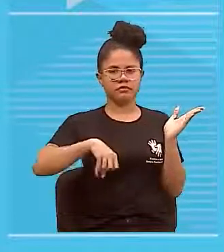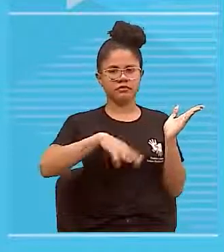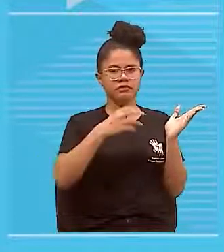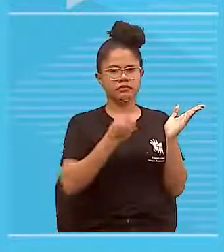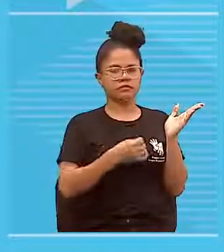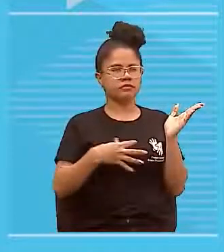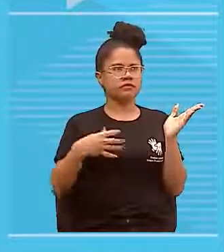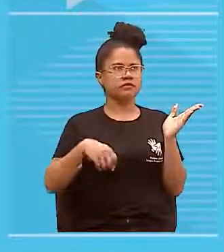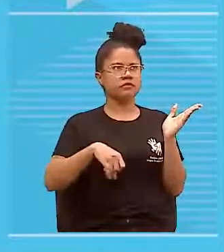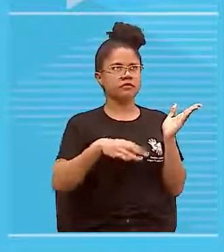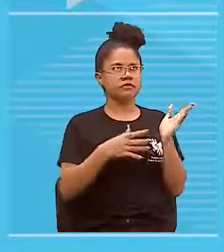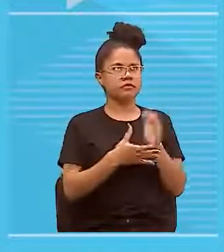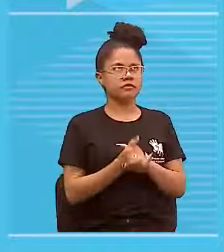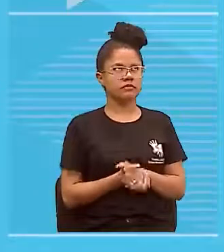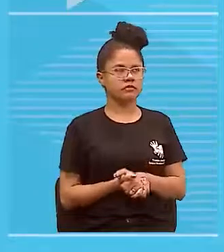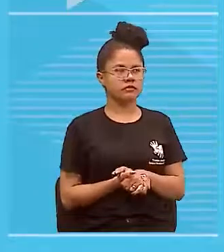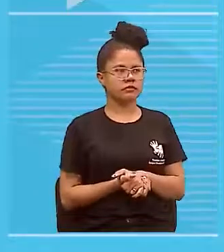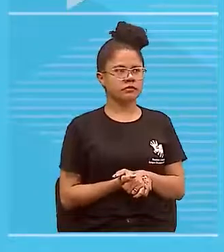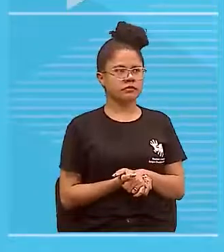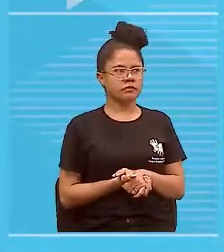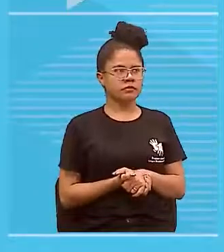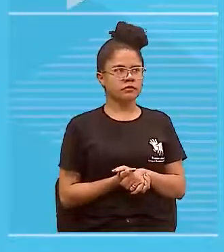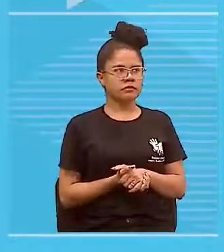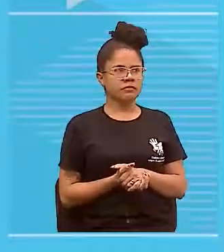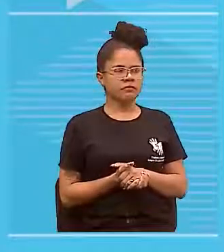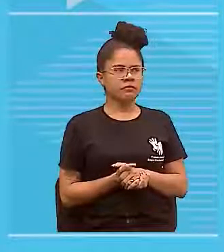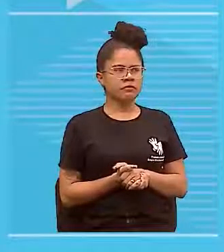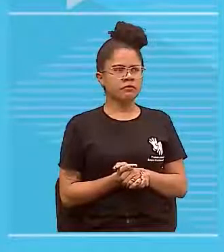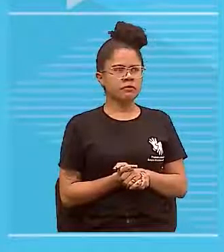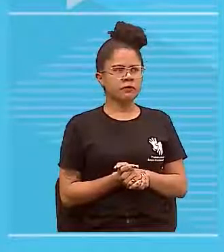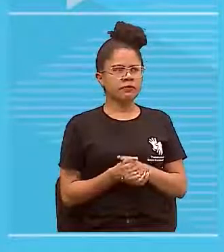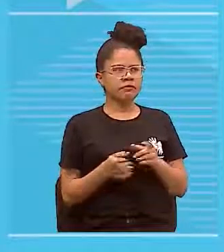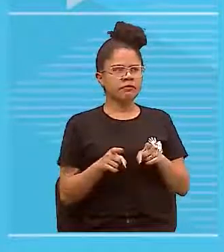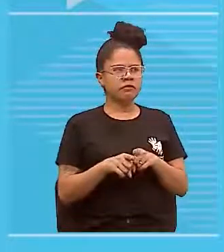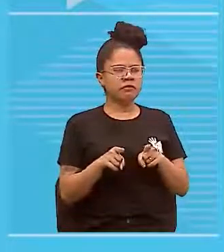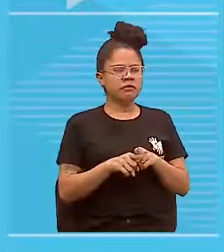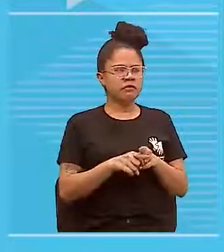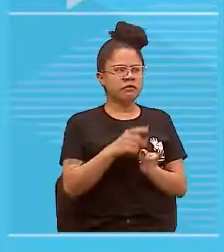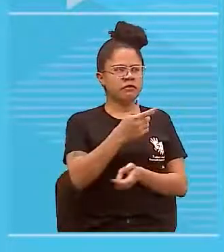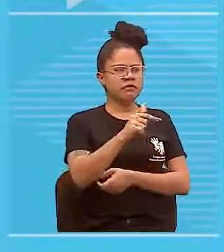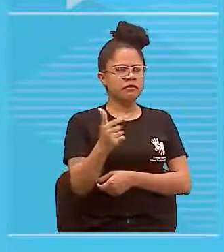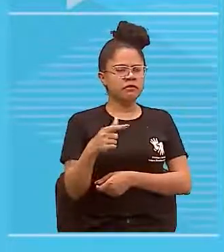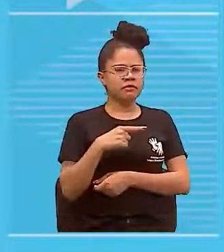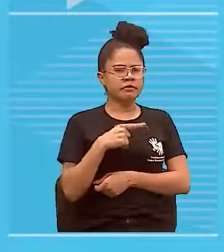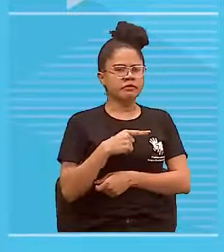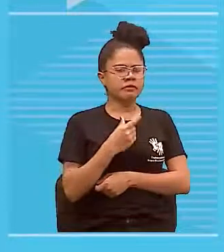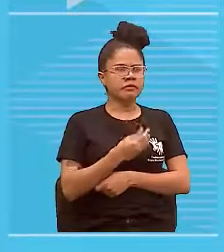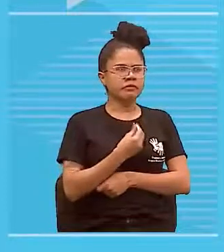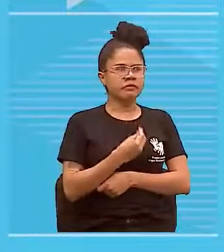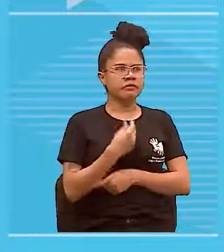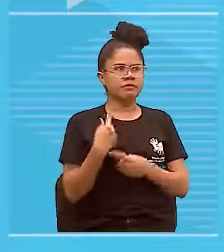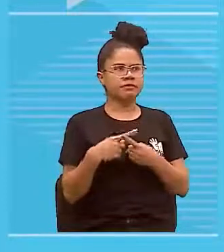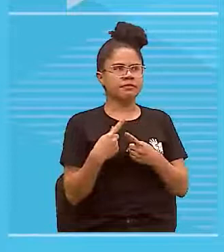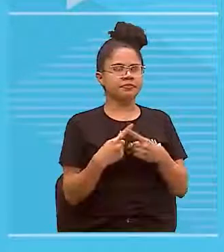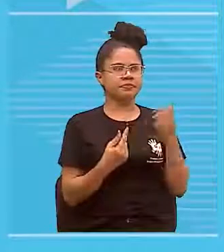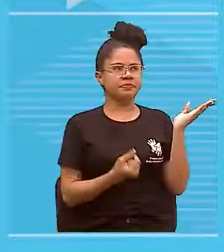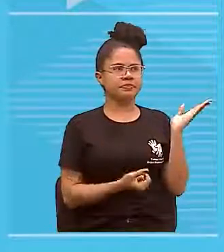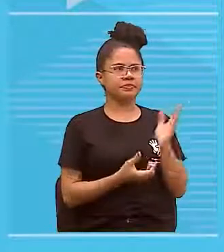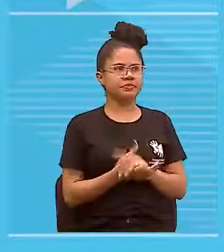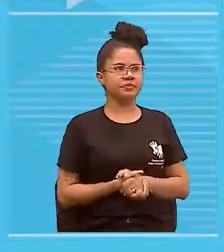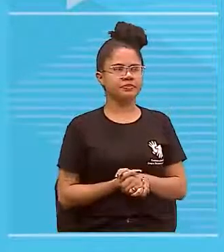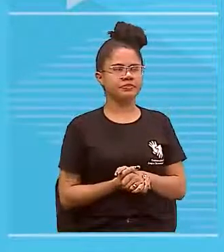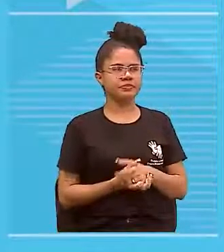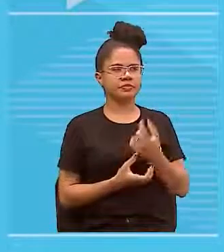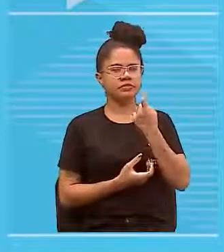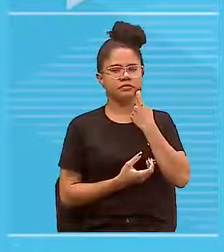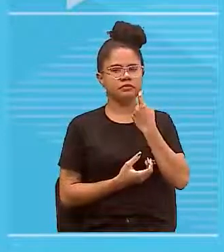vai interagir com esse fator abiótico. Assim como os demais seres vivos. Por quê? Porque esse ser vivo aqui, esse